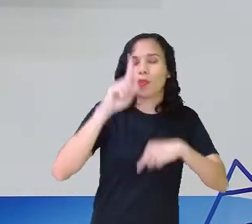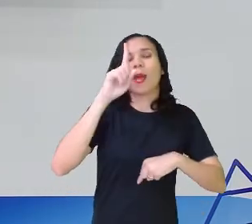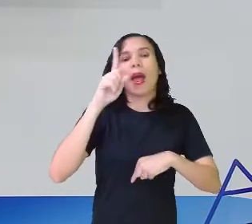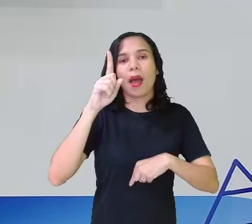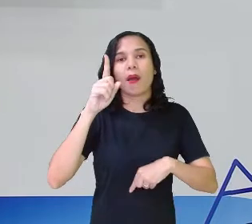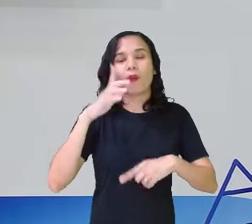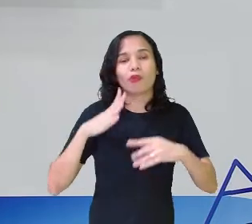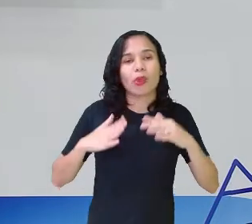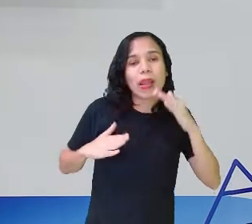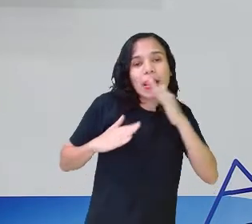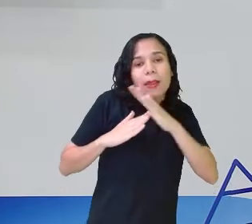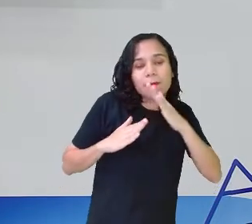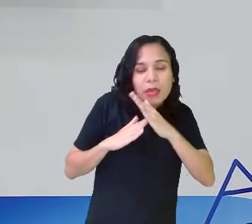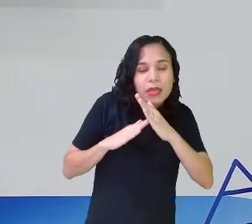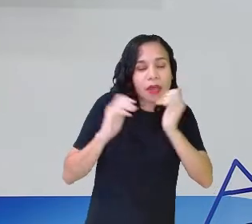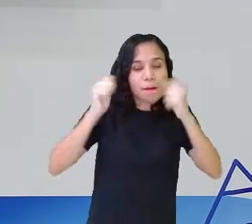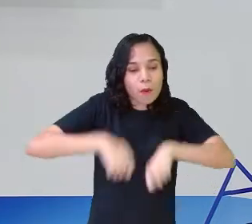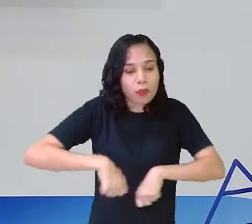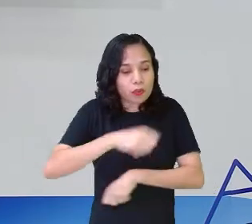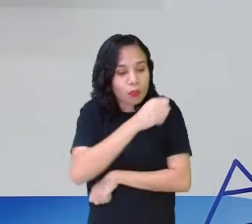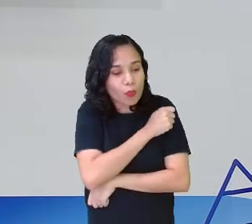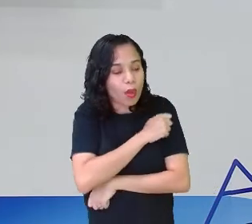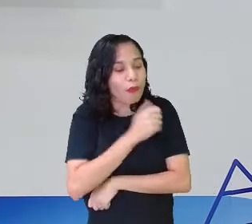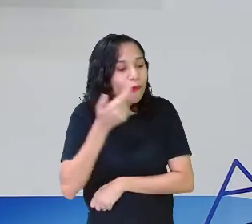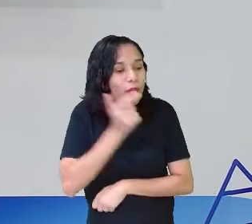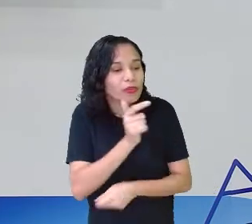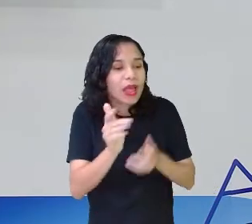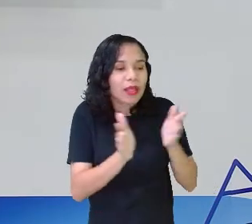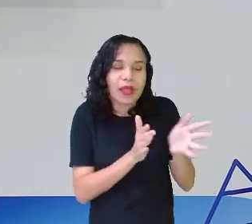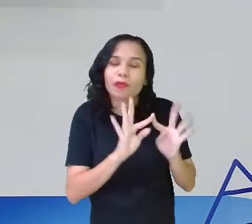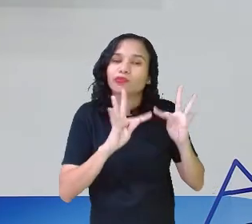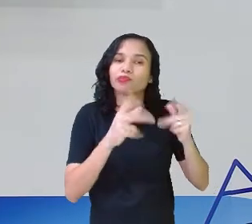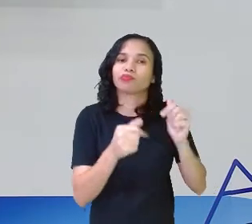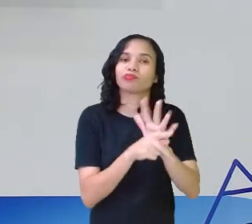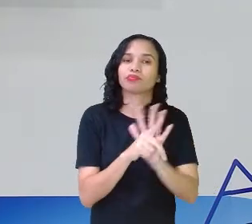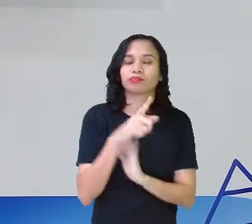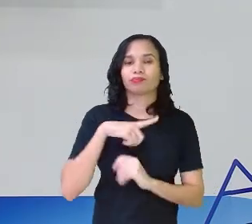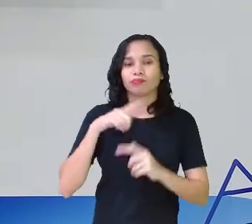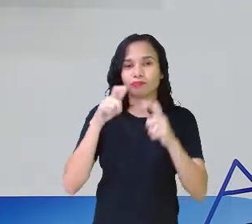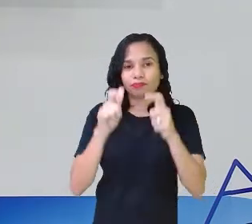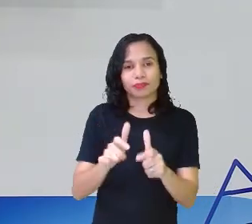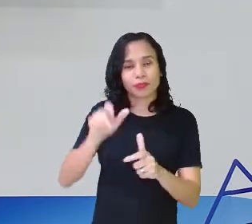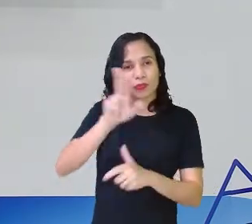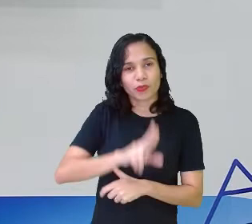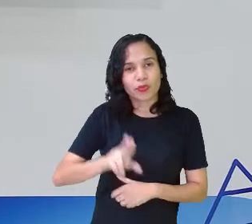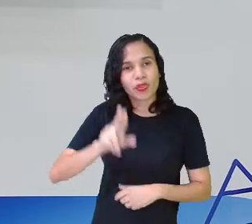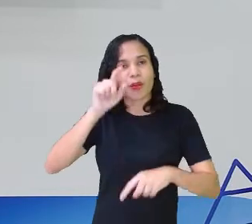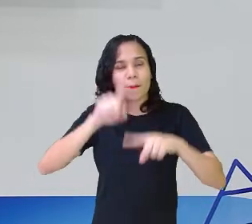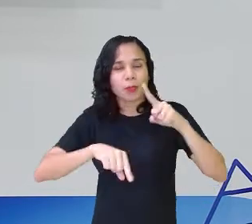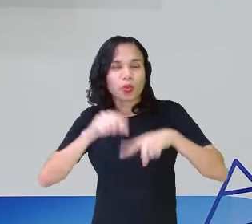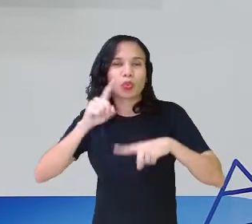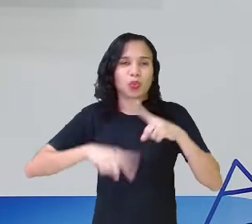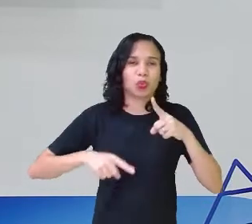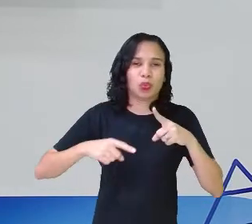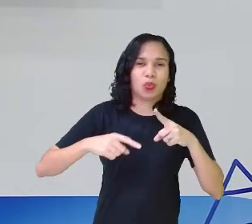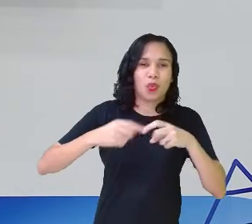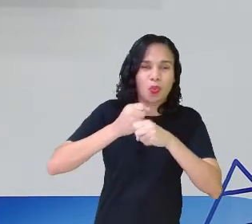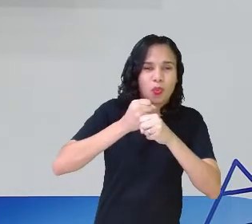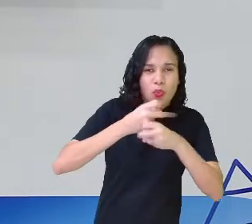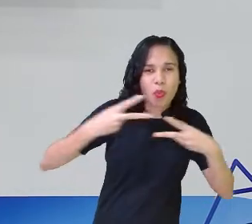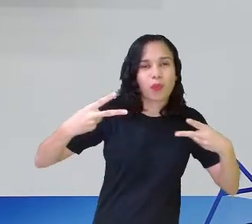algumas barreiras, a gente possibilite ao estudante superar algumas barreiras através de utensílios, de ferramentas,